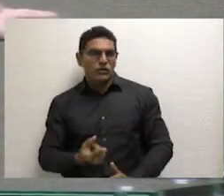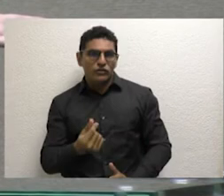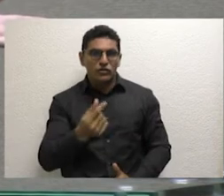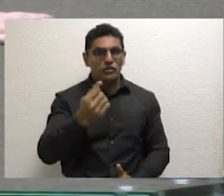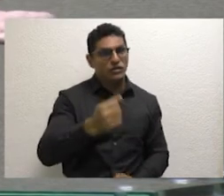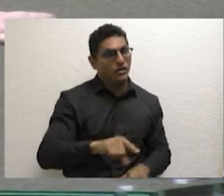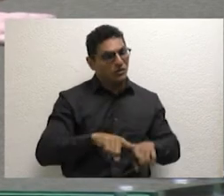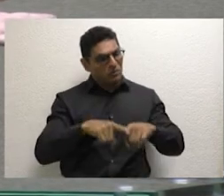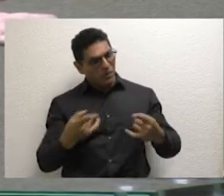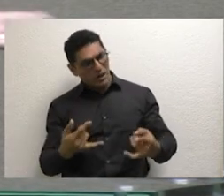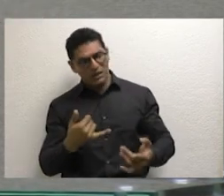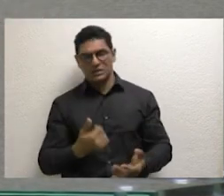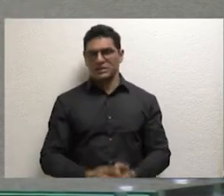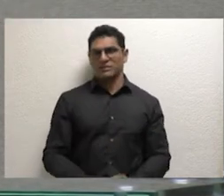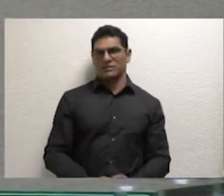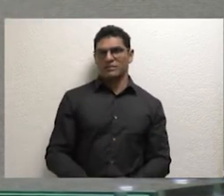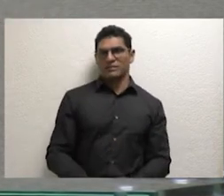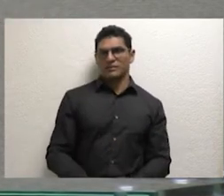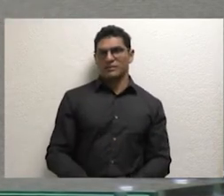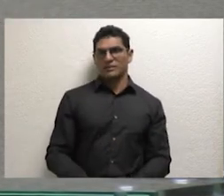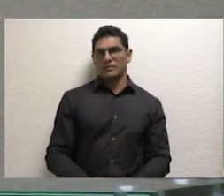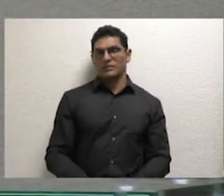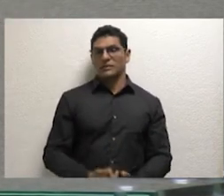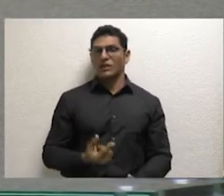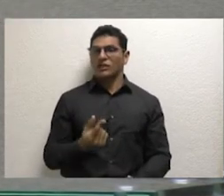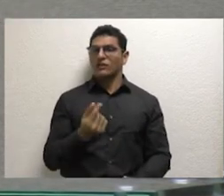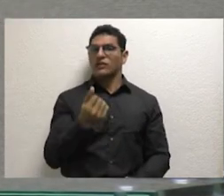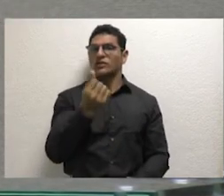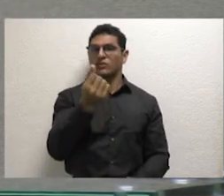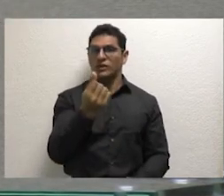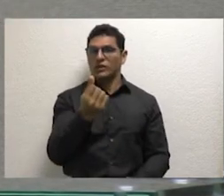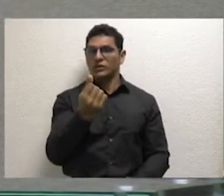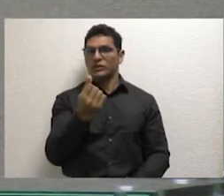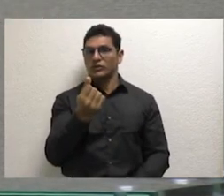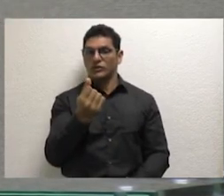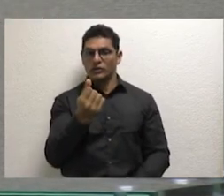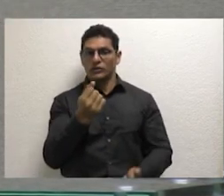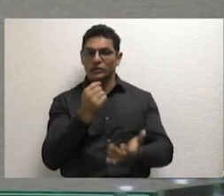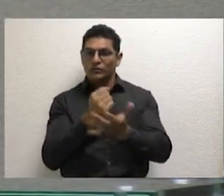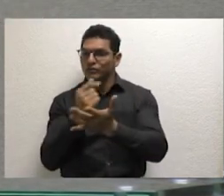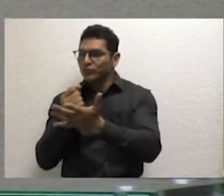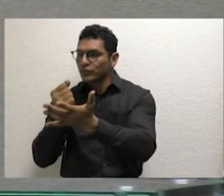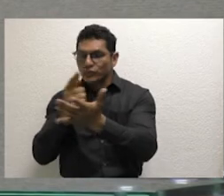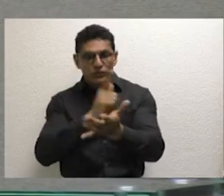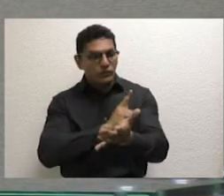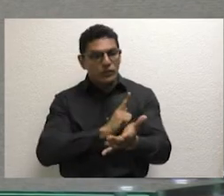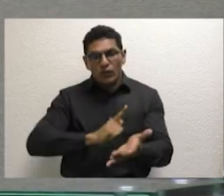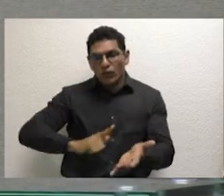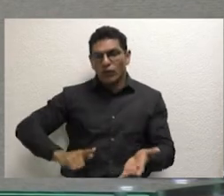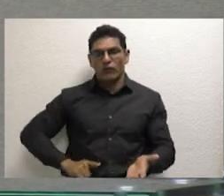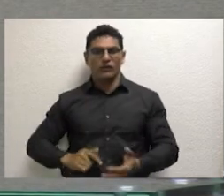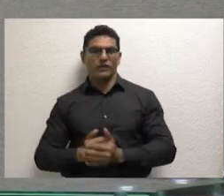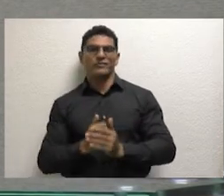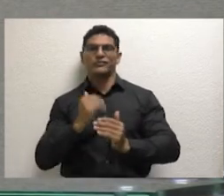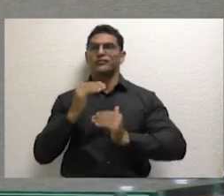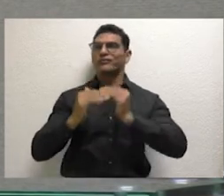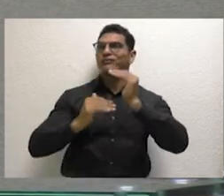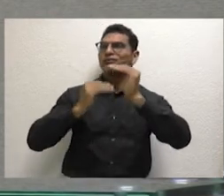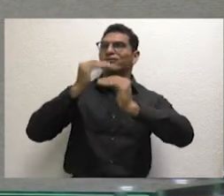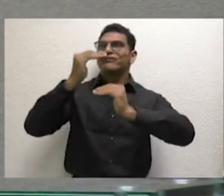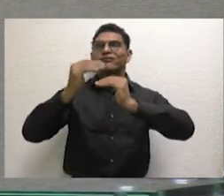infelizmente os investimentos do governo precisam ser nas questões estruturantes